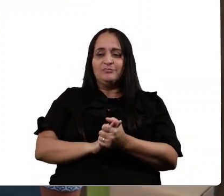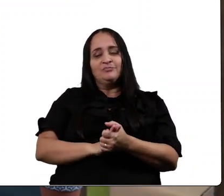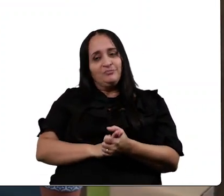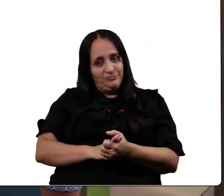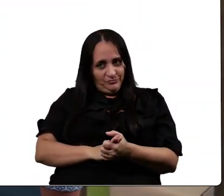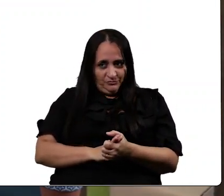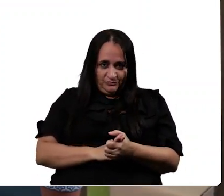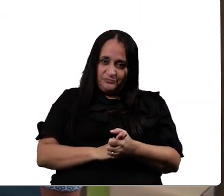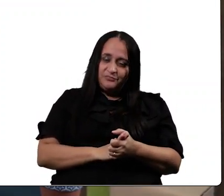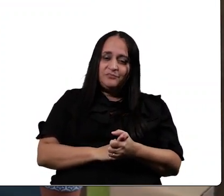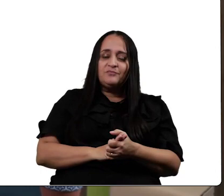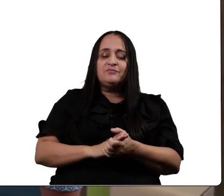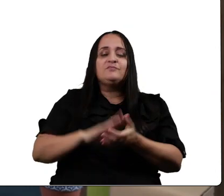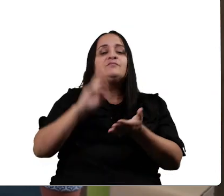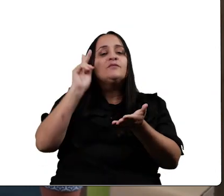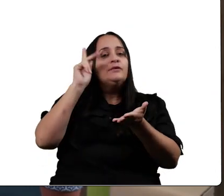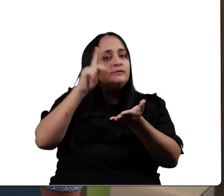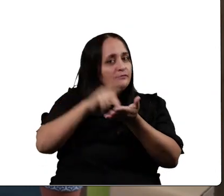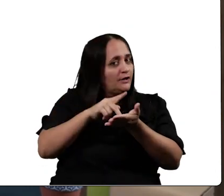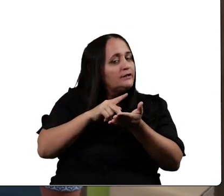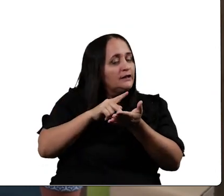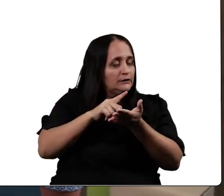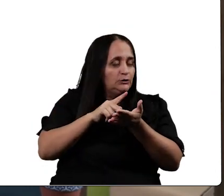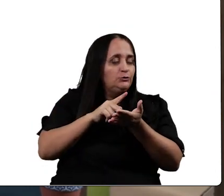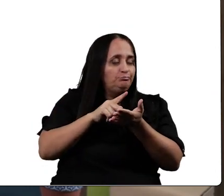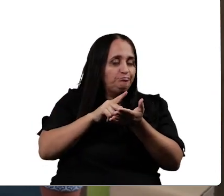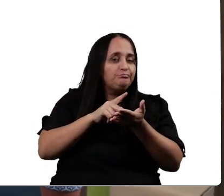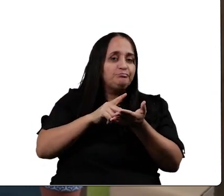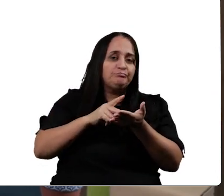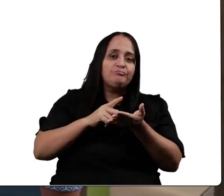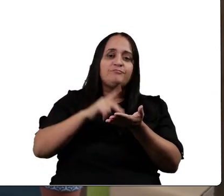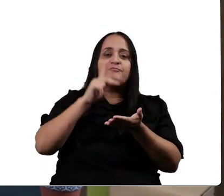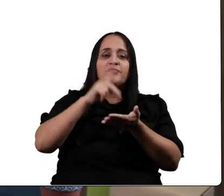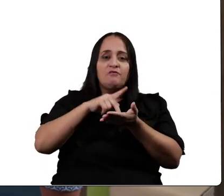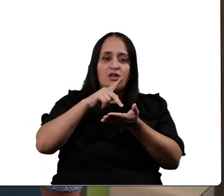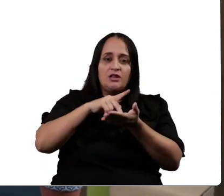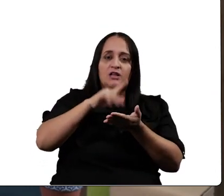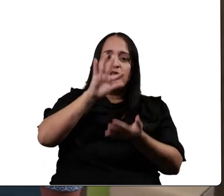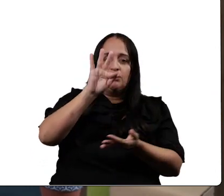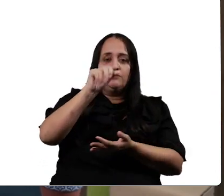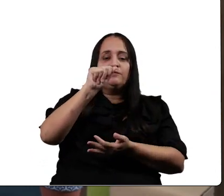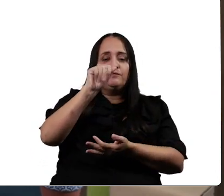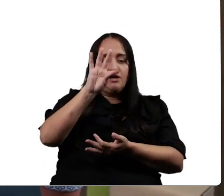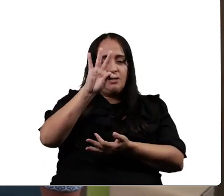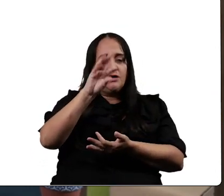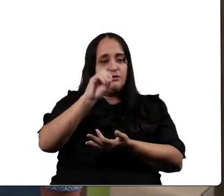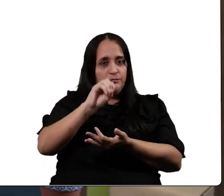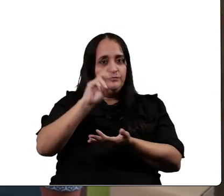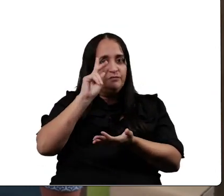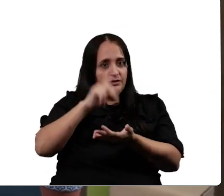é, esse fato, então, é um fato verdadeiro, tá?